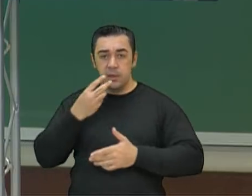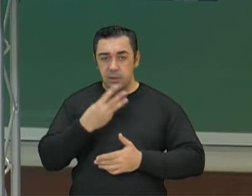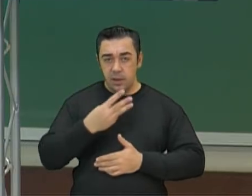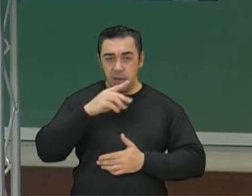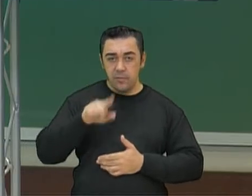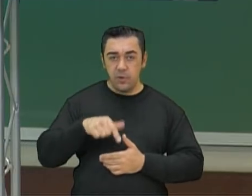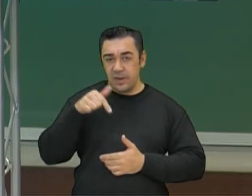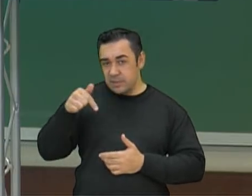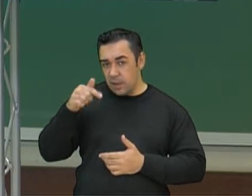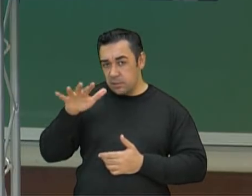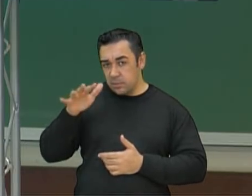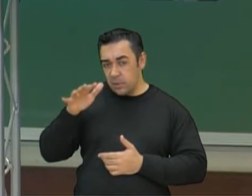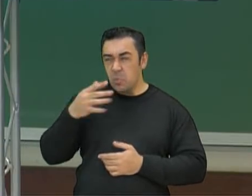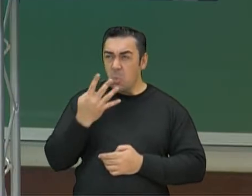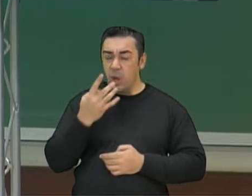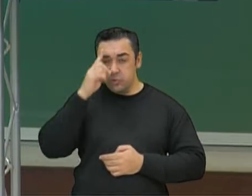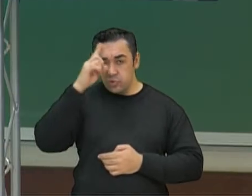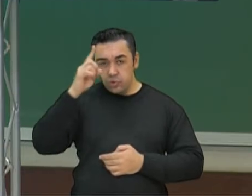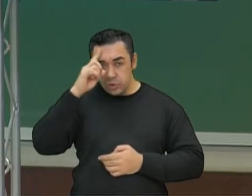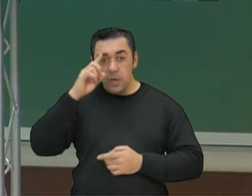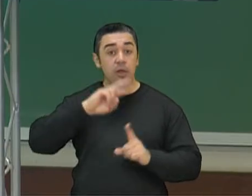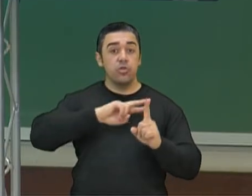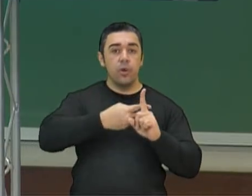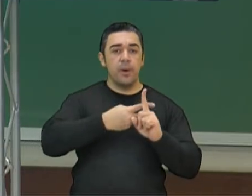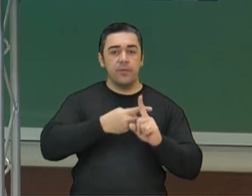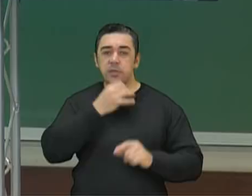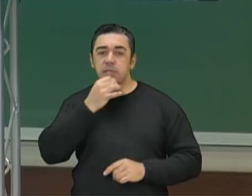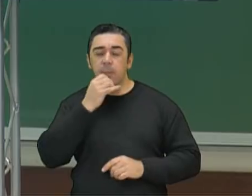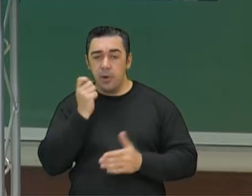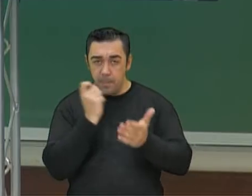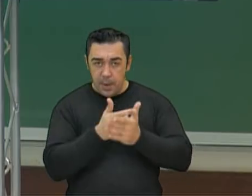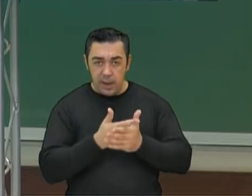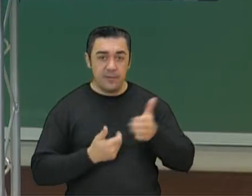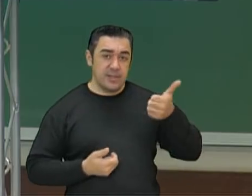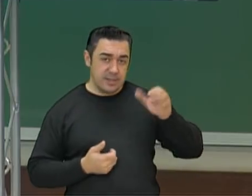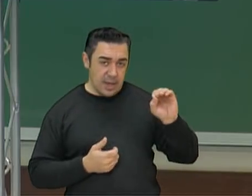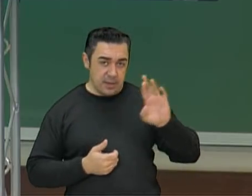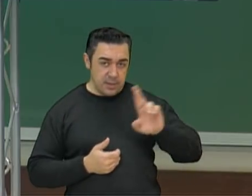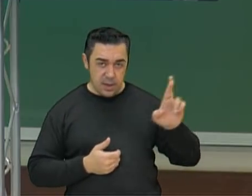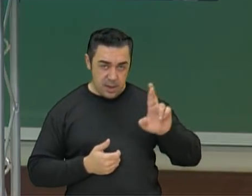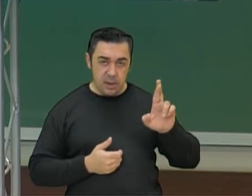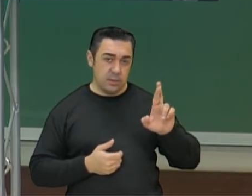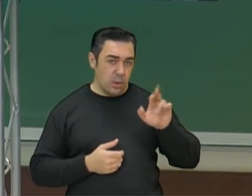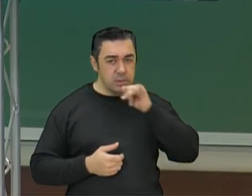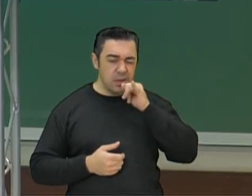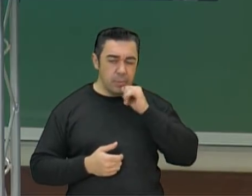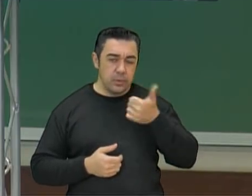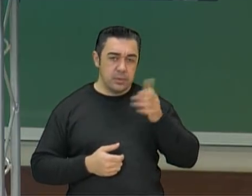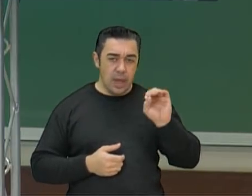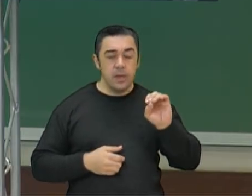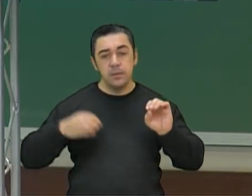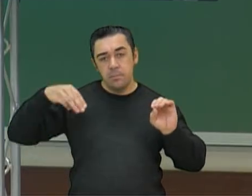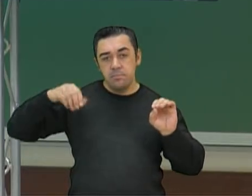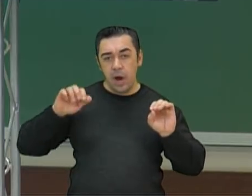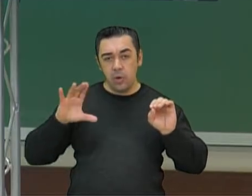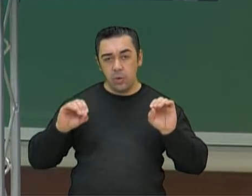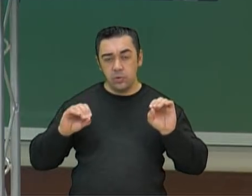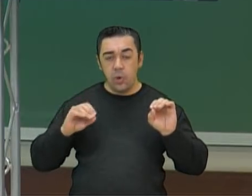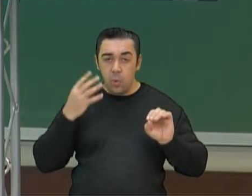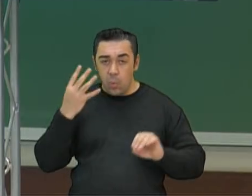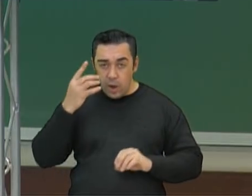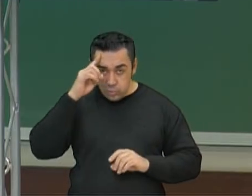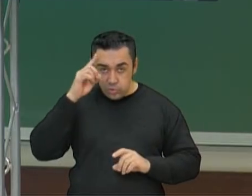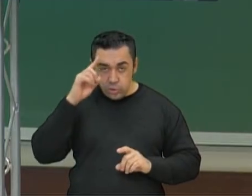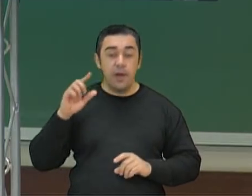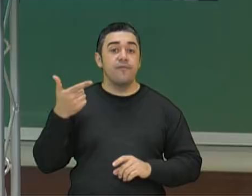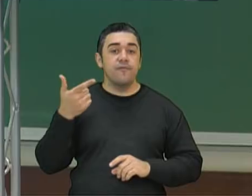3,7 dias. Traduzindo, se uma mercadoria custasse 10 marcos, dali a menos de 4 dias ela já estava